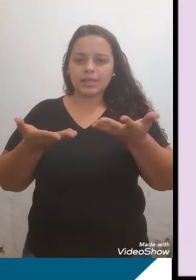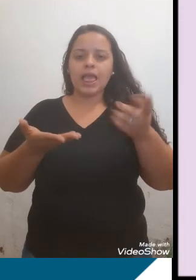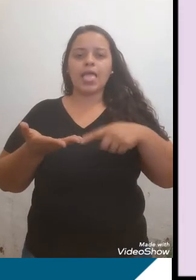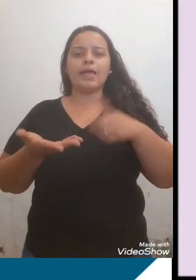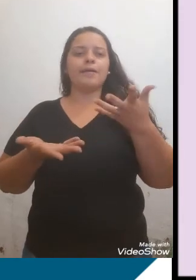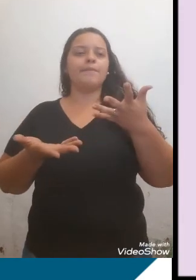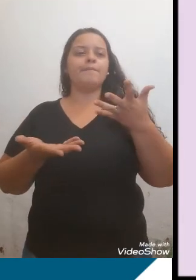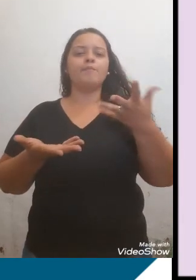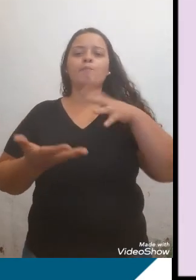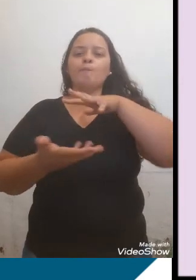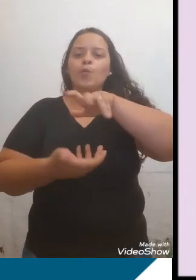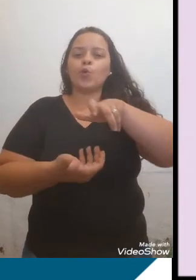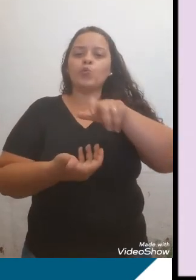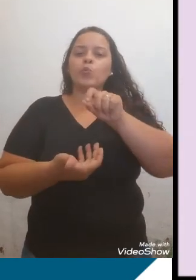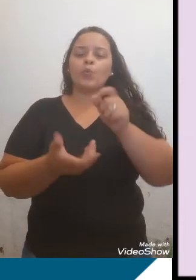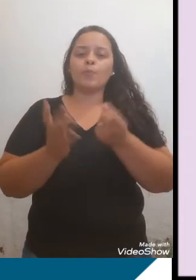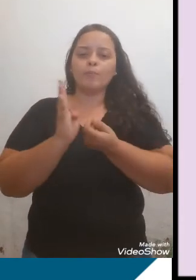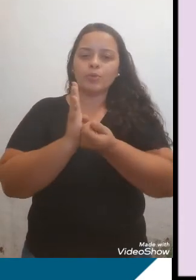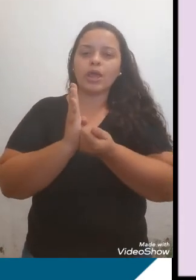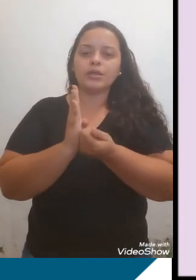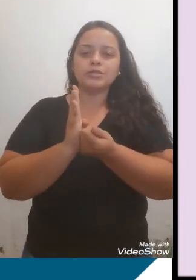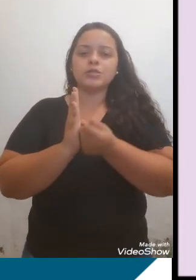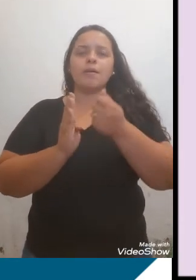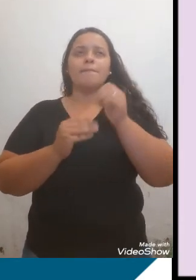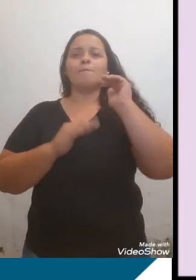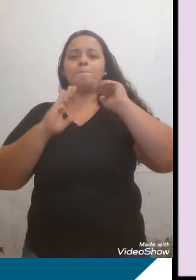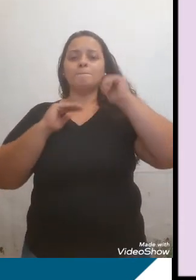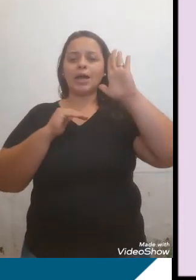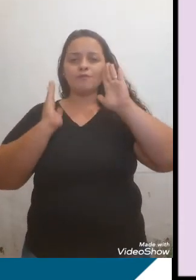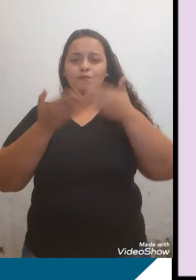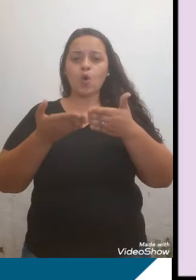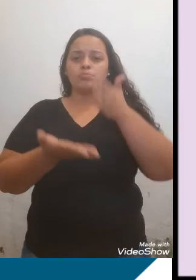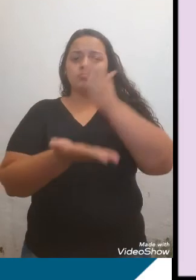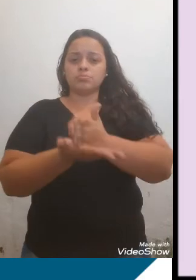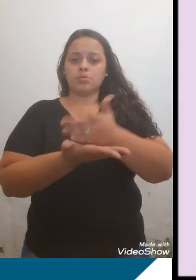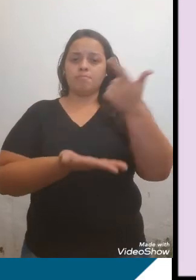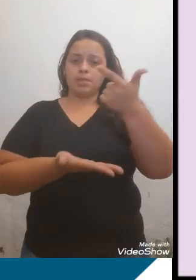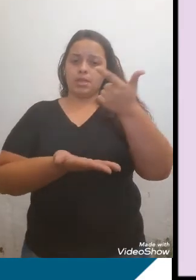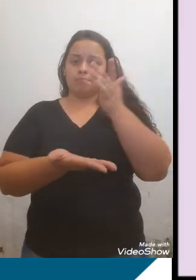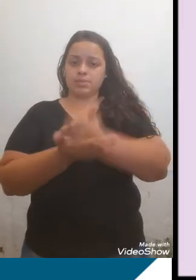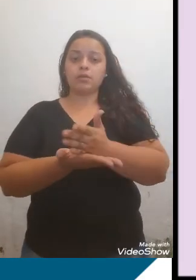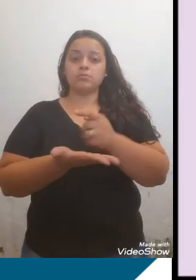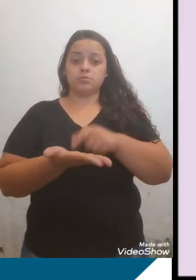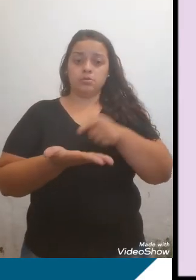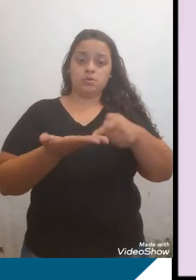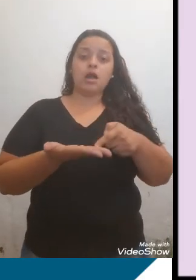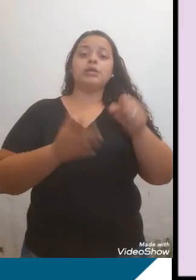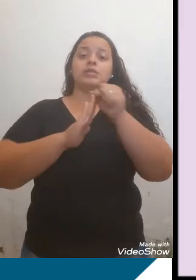sobre o mundo burguês, ele se dá principalmente na segunda metade do século XIX. Isso porque na primeira